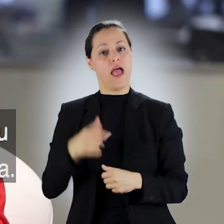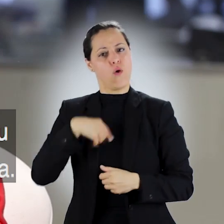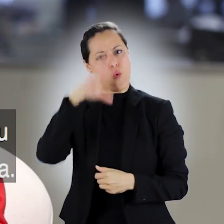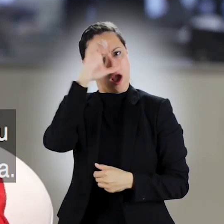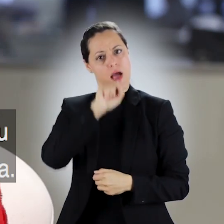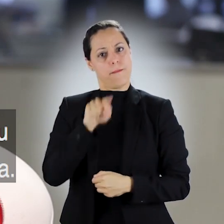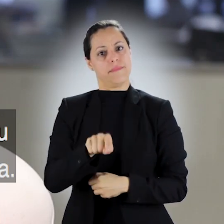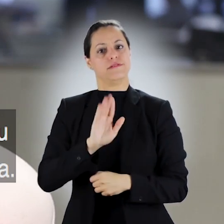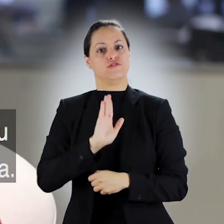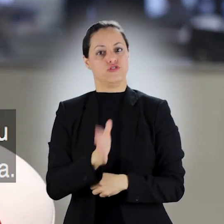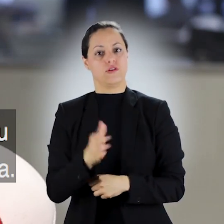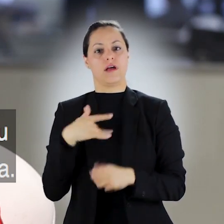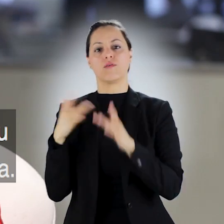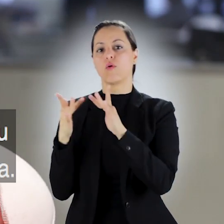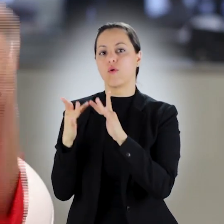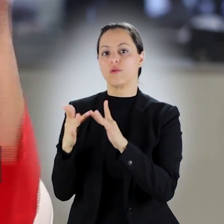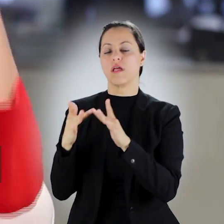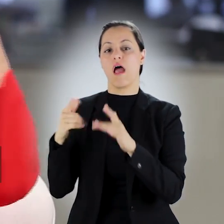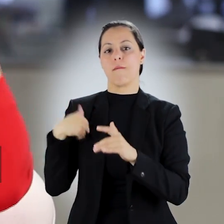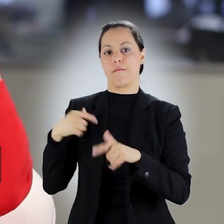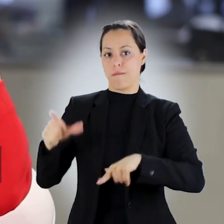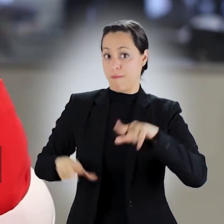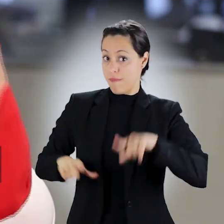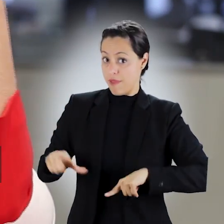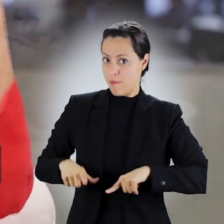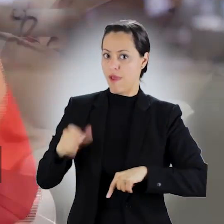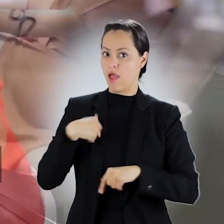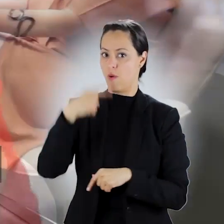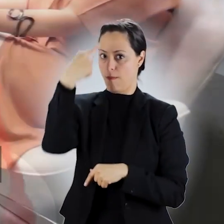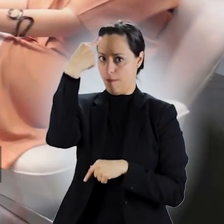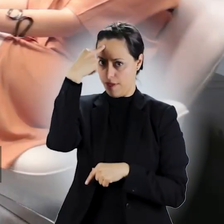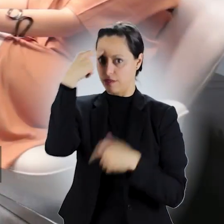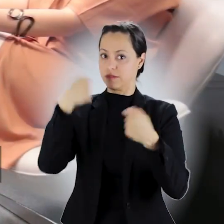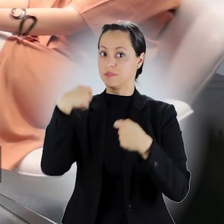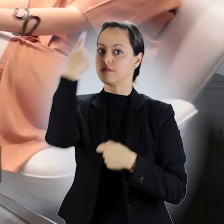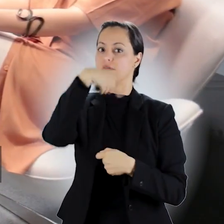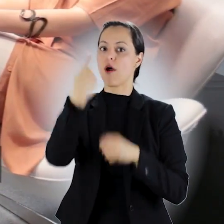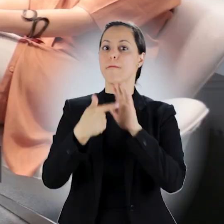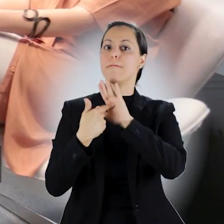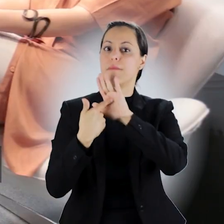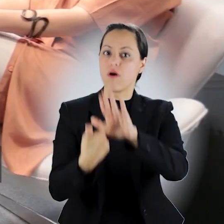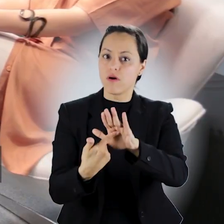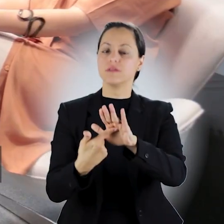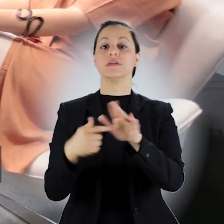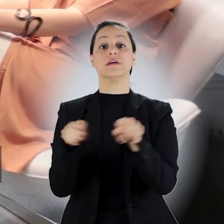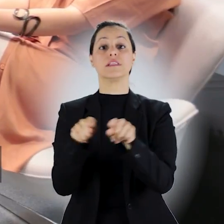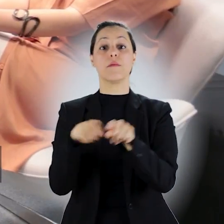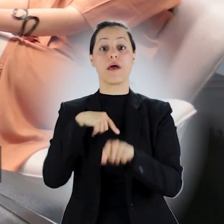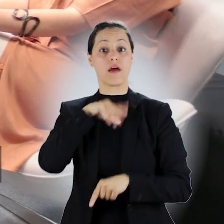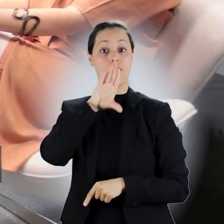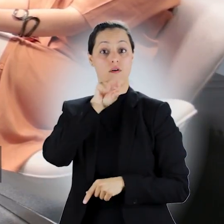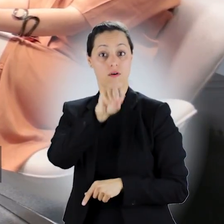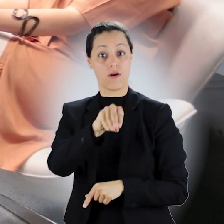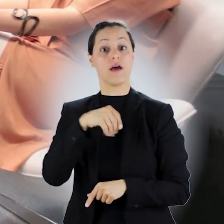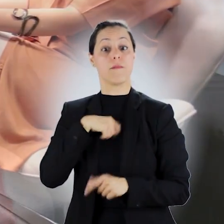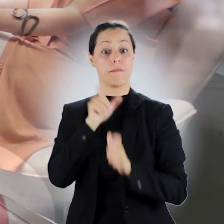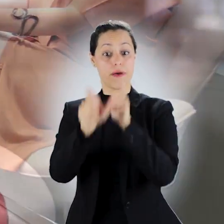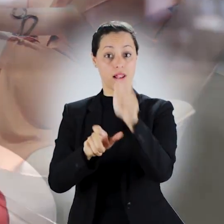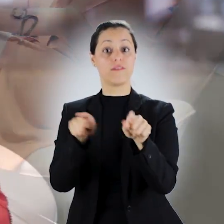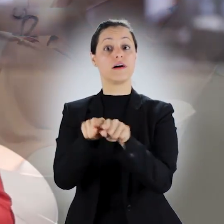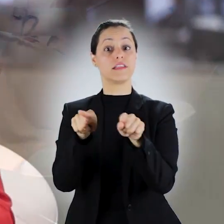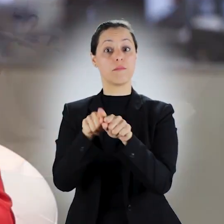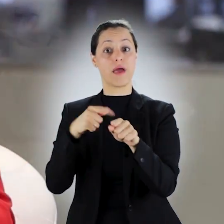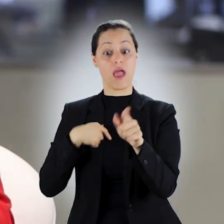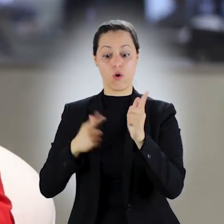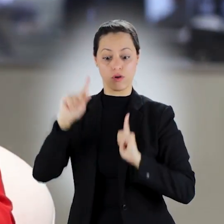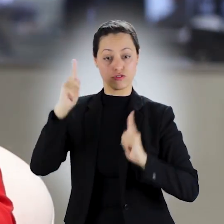né? Com a convivência com a minha prima. O que eu penso tem que estar na minha cara, tem que estar na minha fala, nas minhas palavras e também no